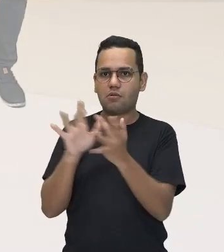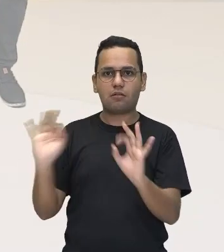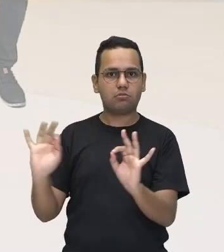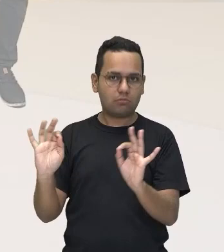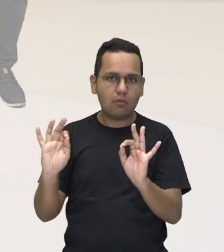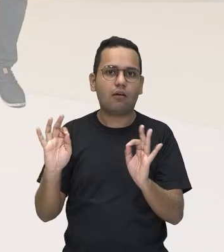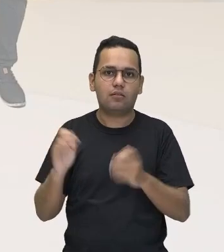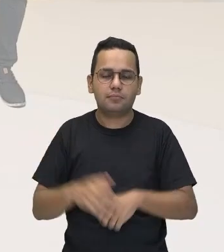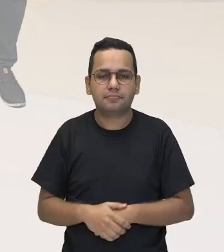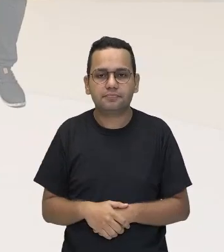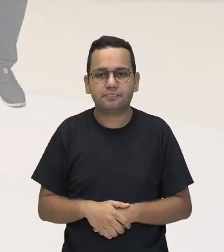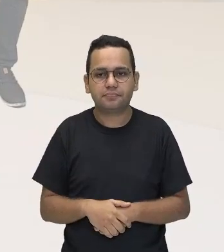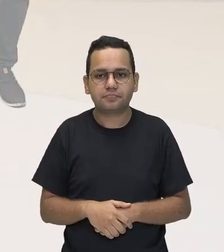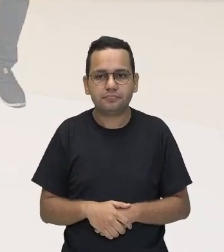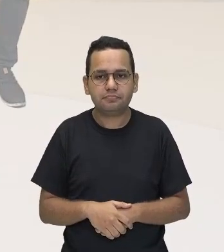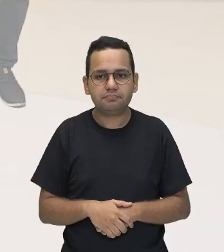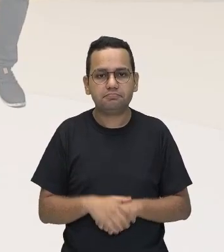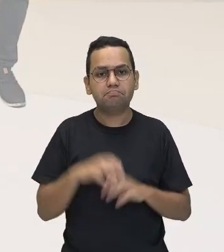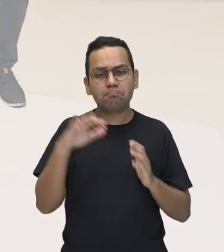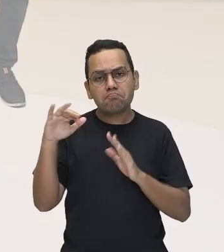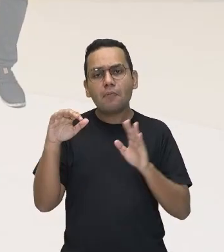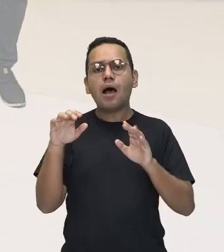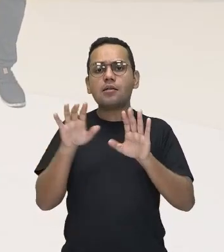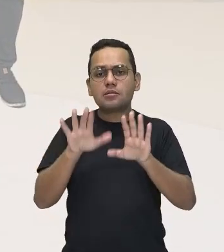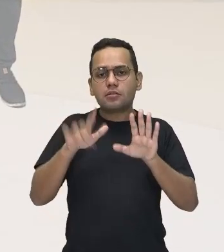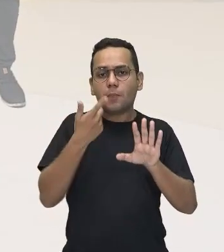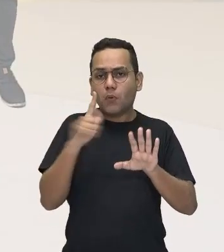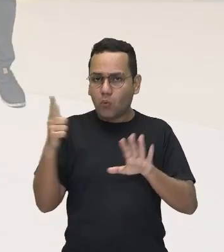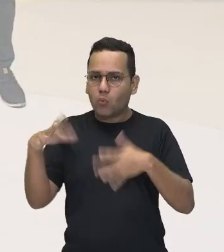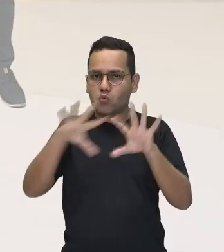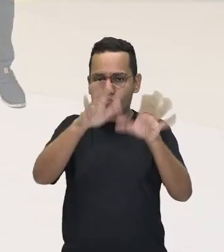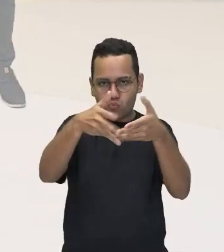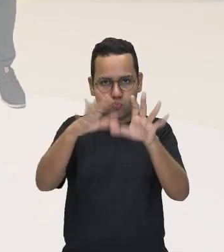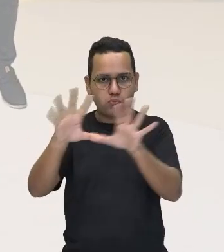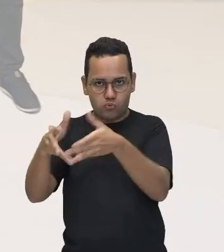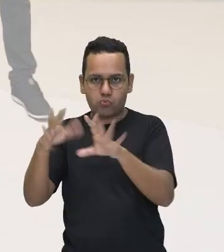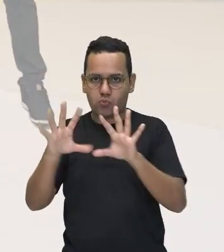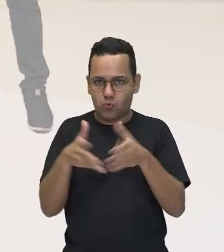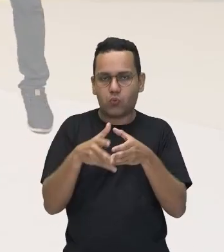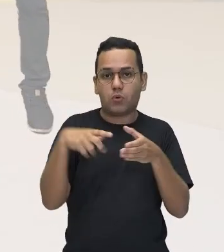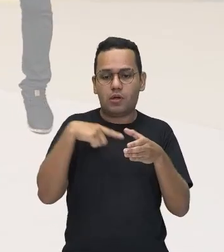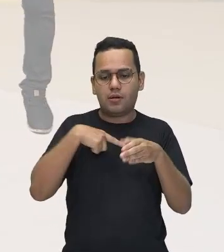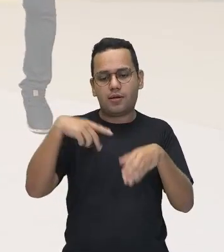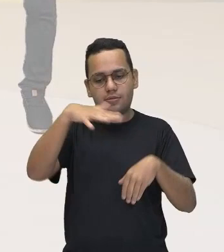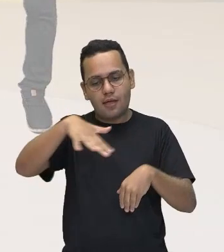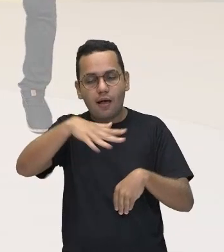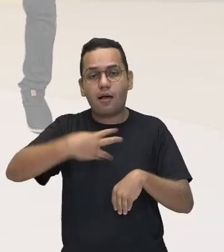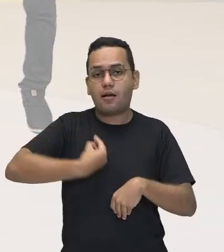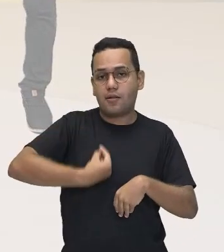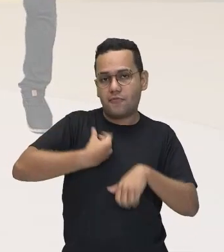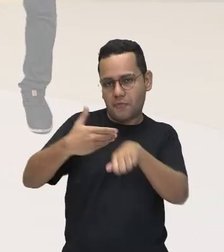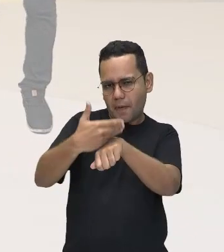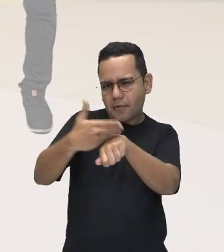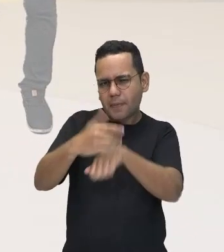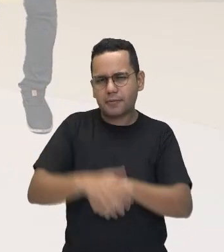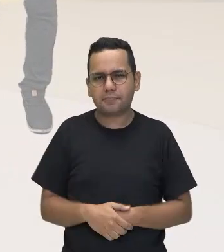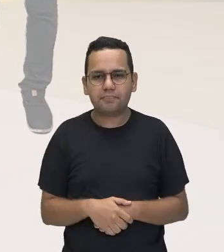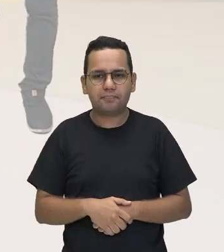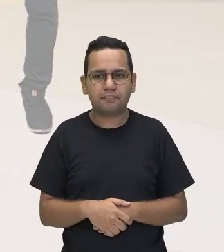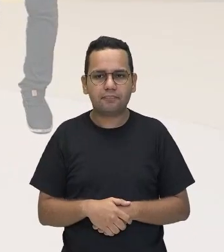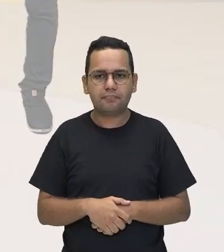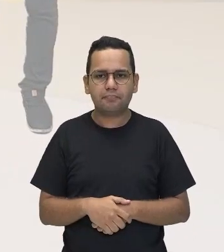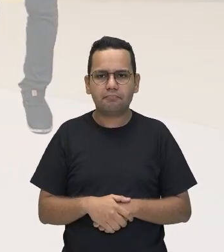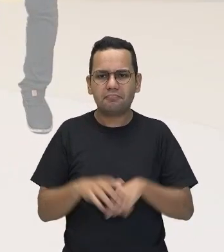sociedade, não é? Mas a gente também tem outras comunidades, né, professor, que vão estar ocupando a região amazônica. A Amazônia não é só